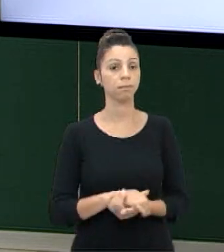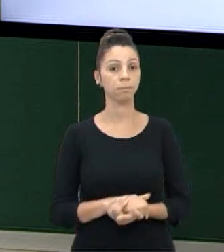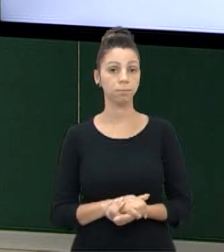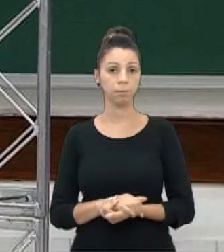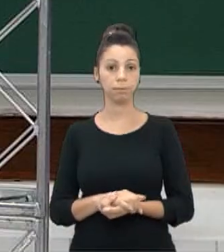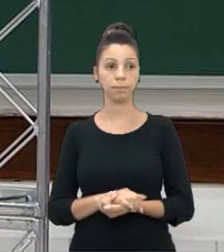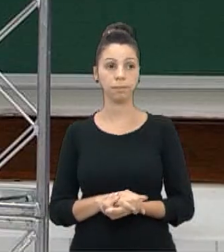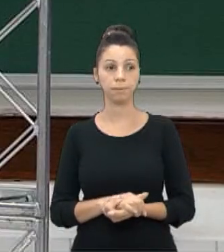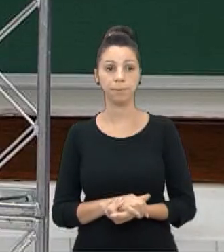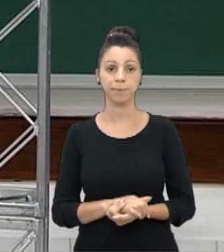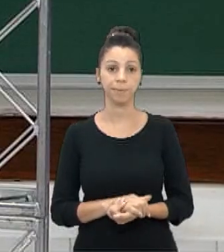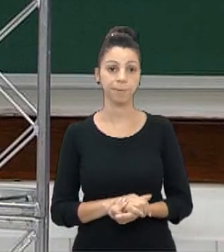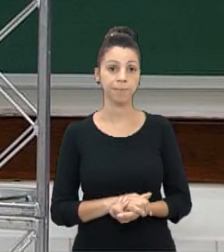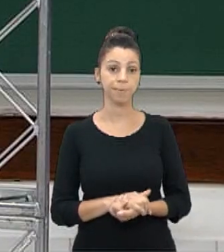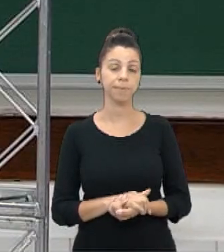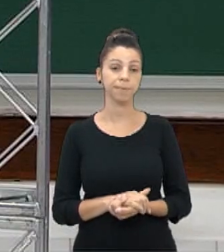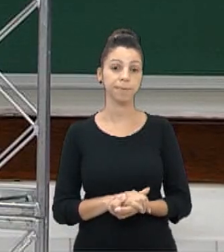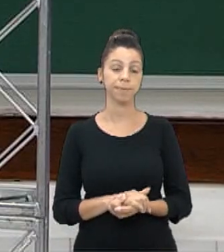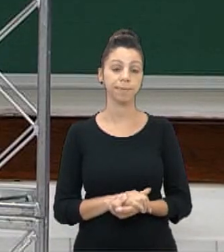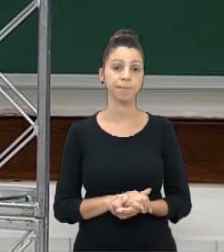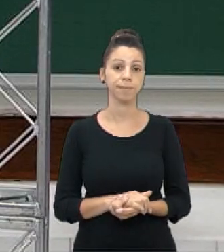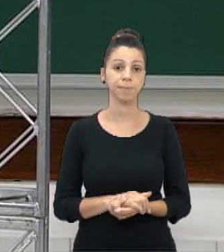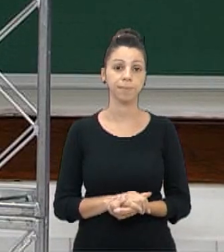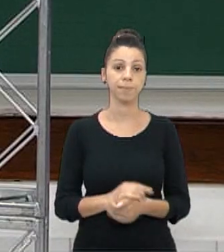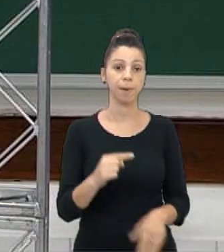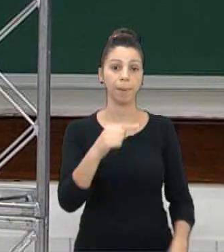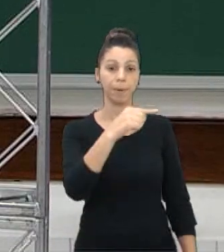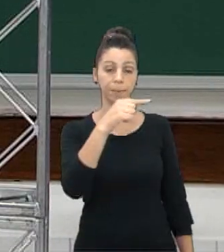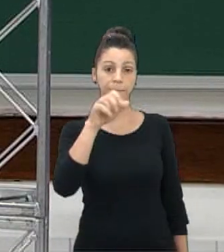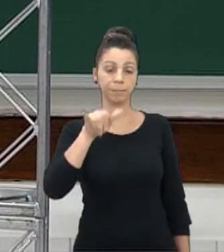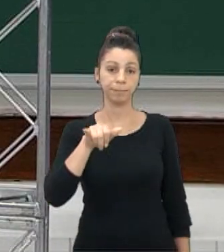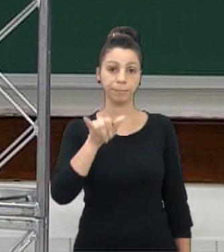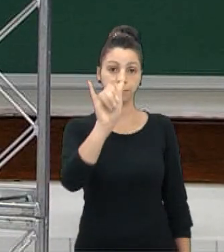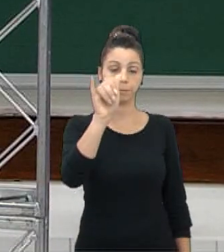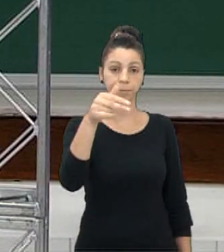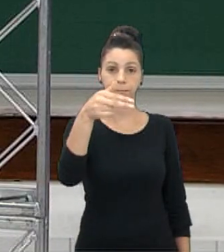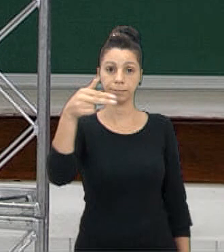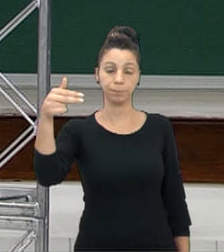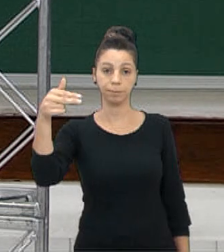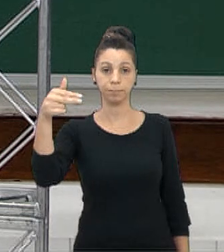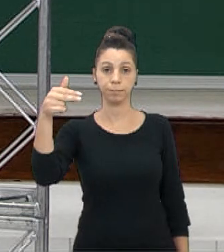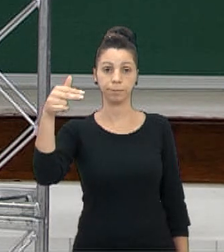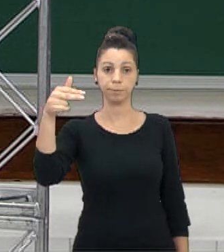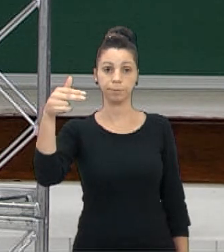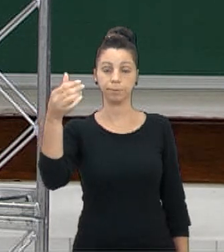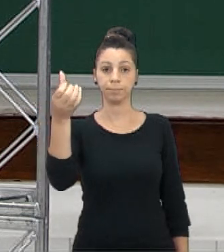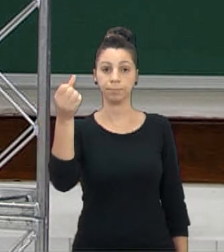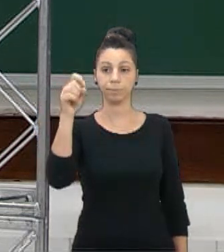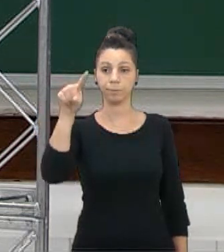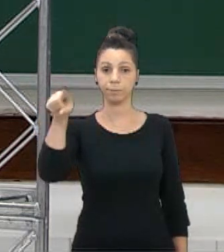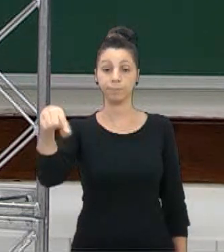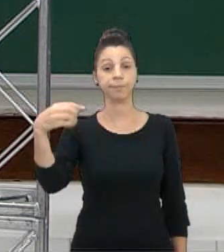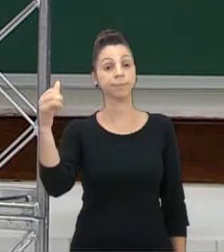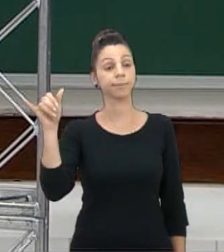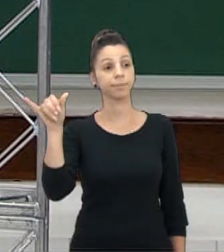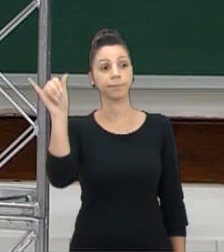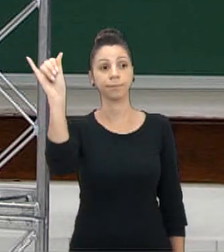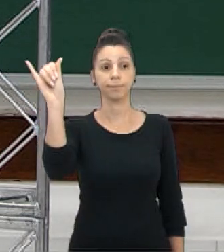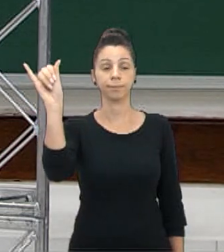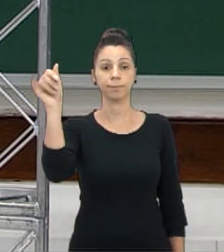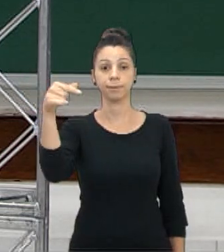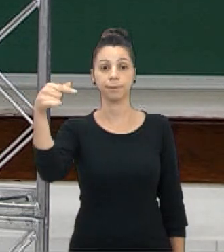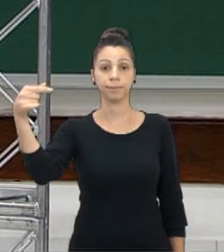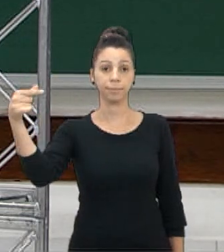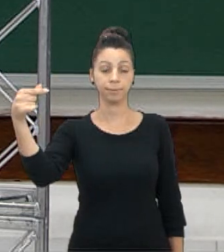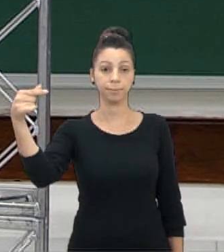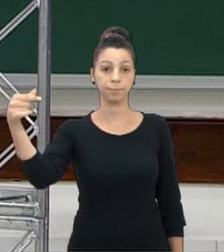assim, nós vamos ter menos y igual a 6,5 menos 6.